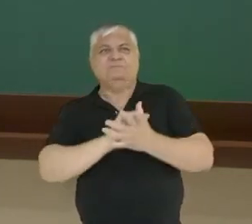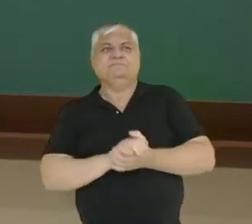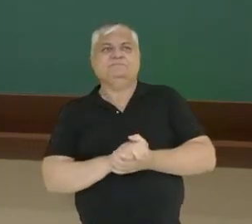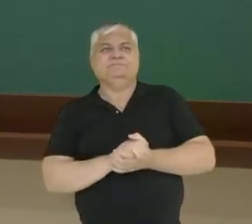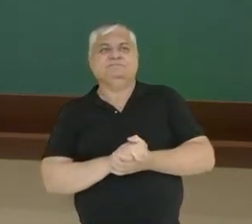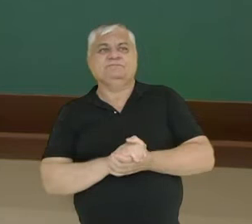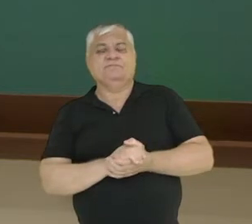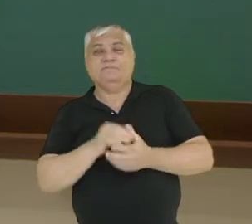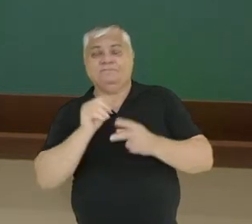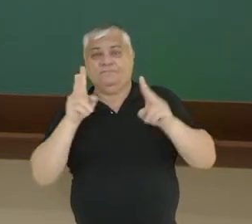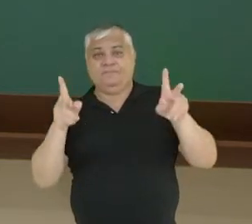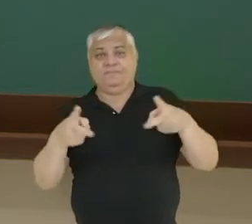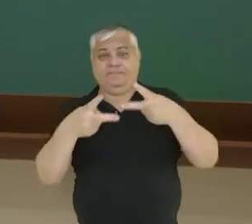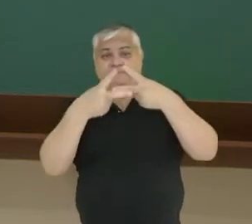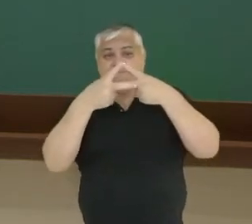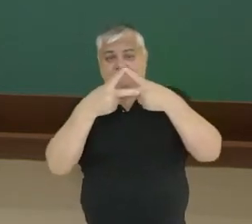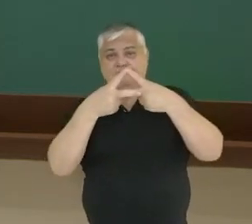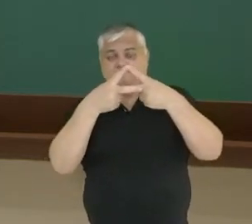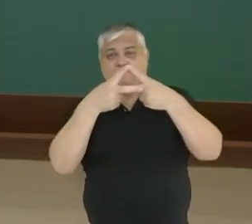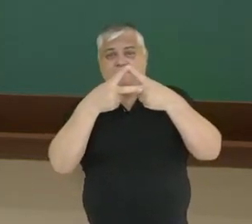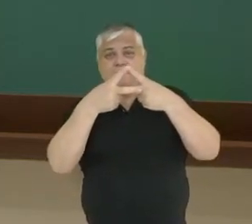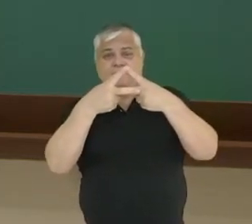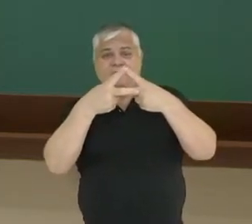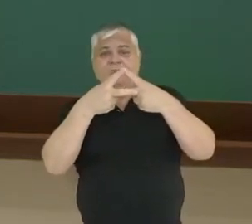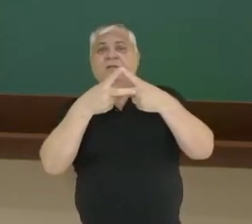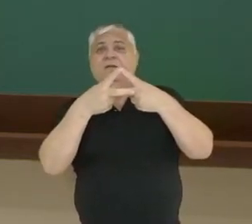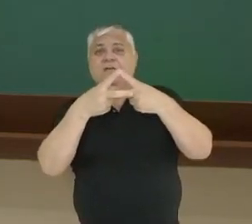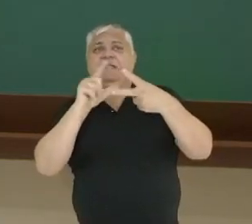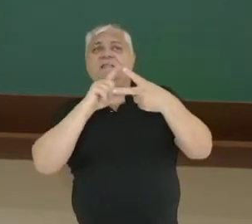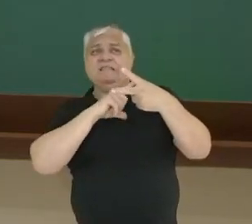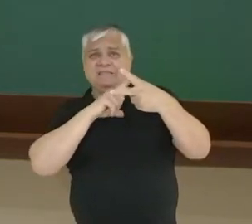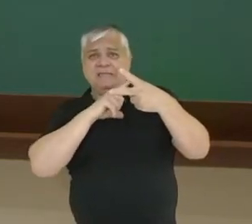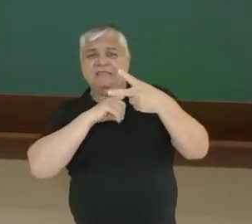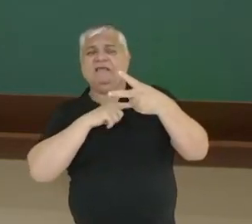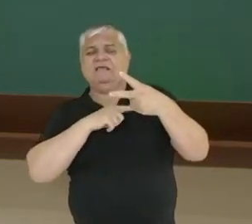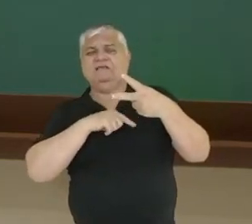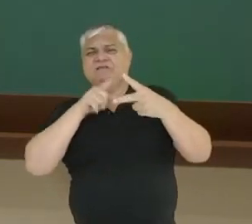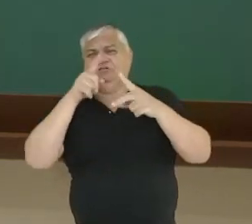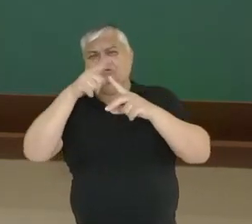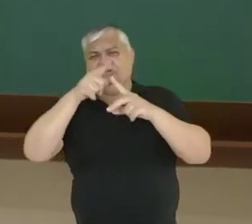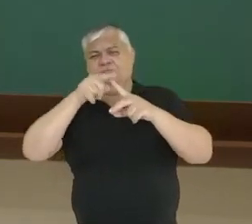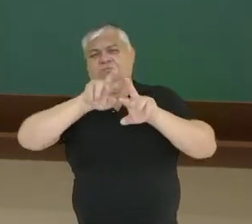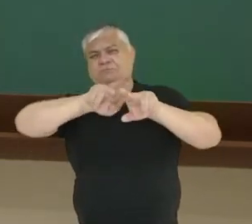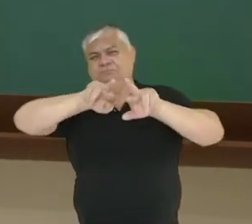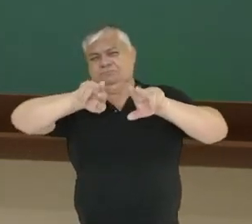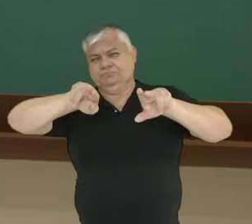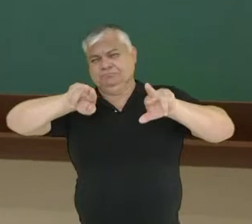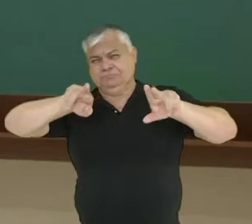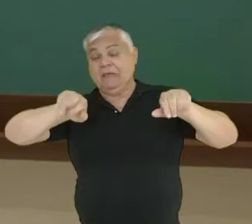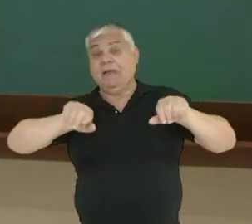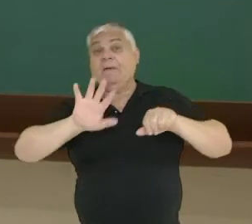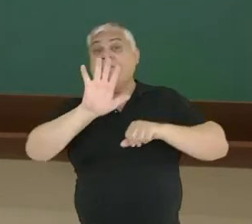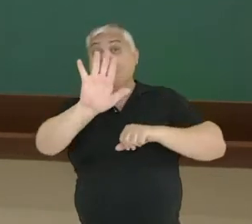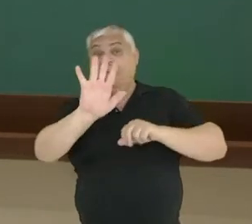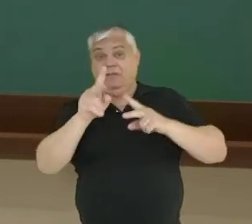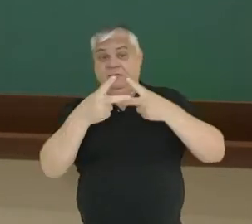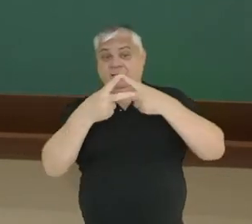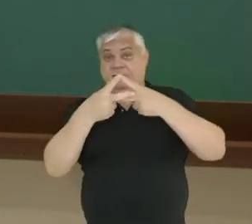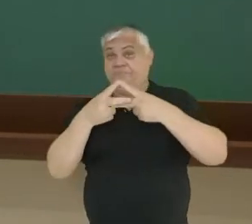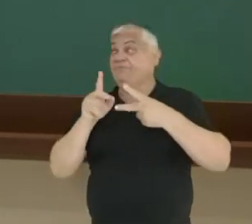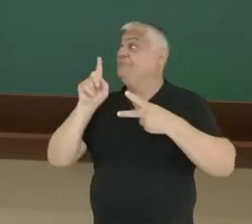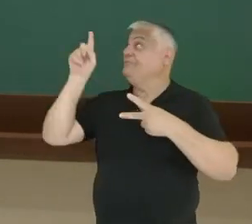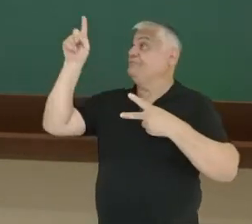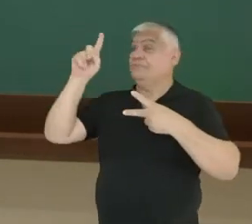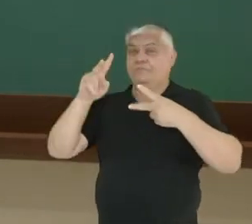Então veja, o triângulo, por exemplo, existem vários tipos de triângulo, mas aqui, para ser